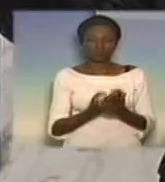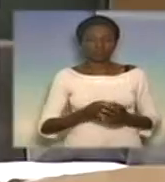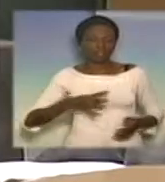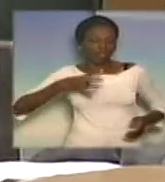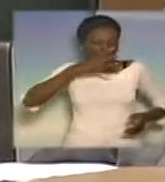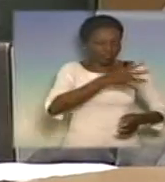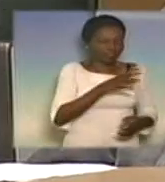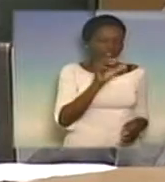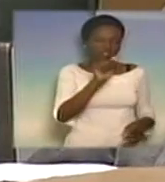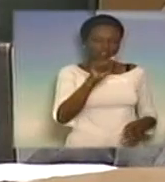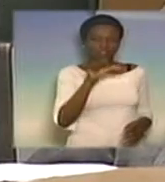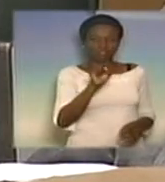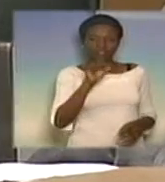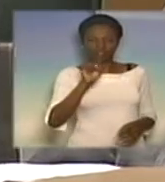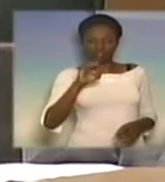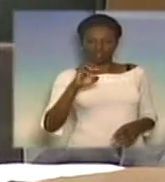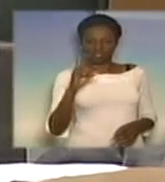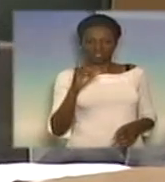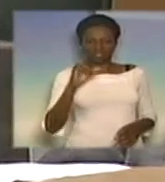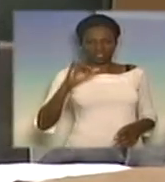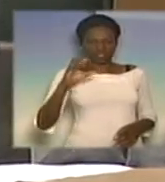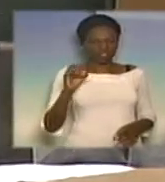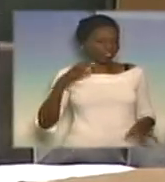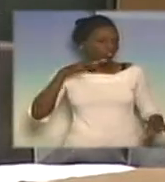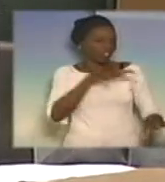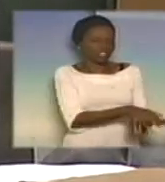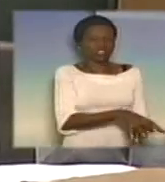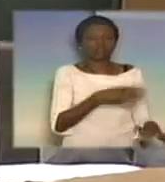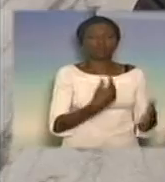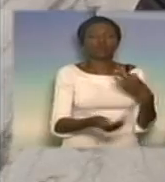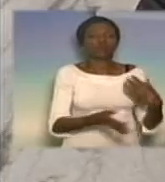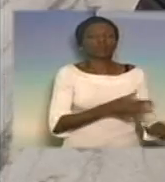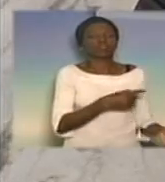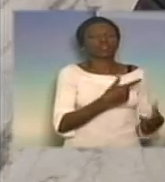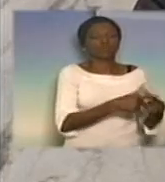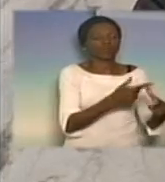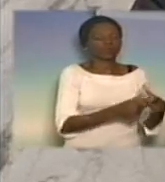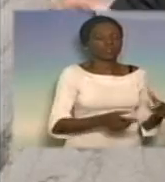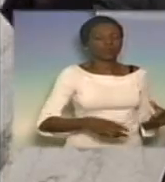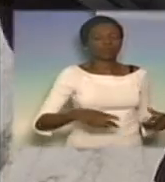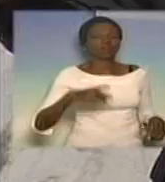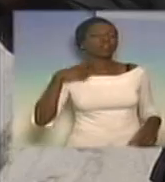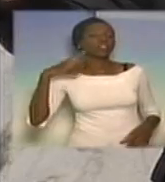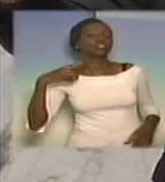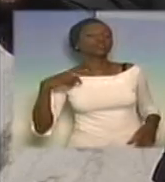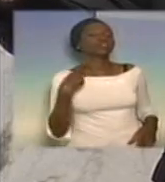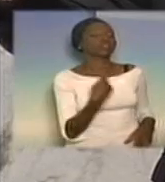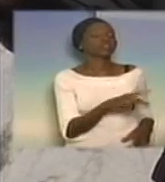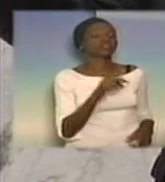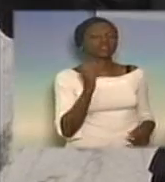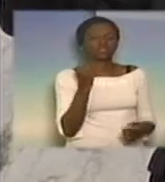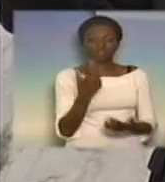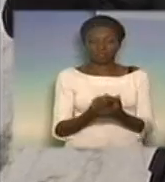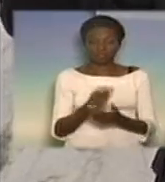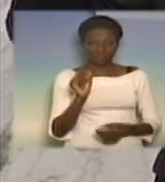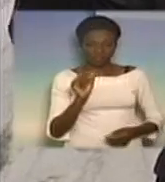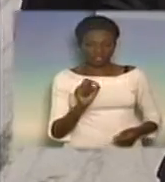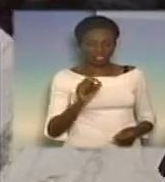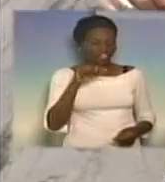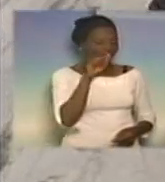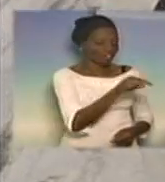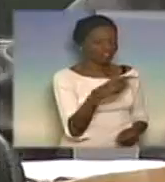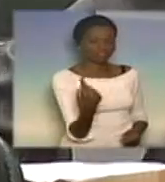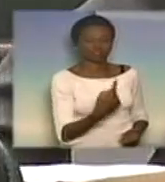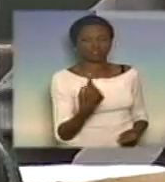de agressão, de injúria, qualquer problema, o que acontece? Quem paga o advogado para ele, deputado Gianazzi? É ele mesmo, não é verdade? Ele vai gastar o que